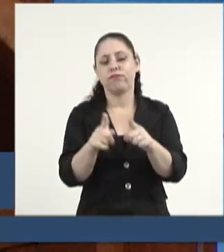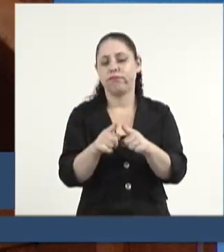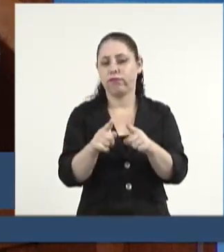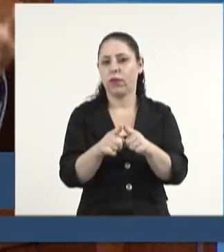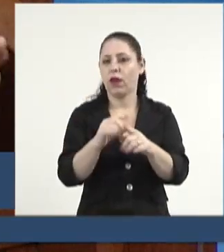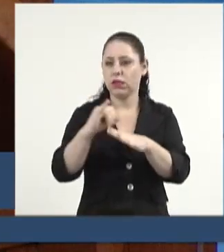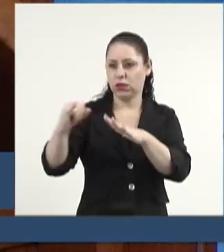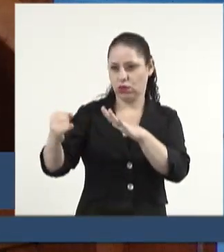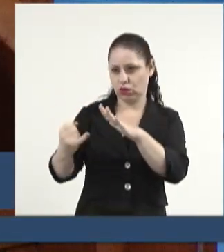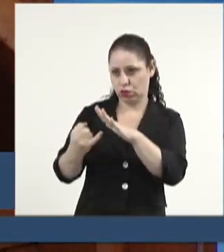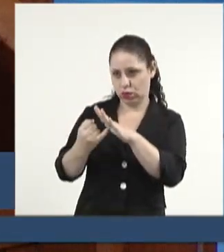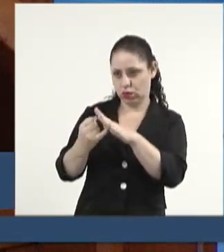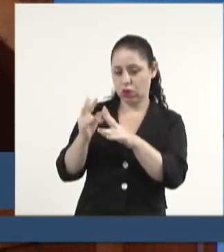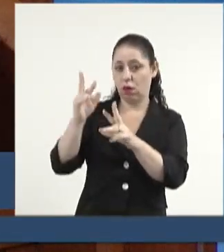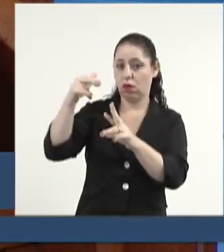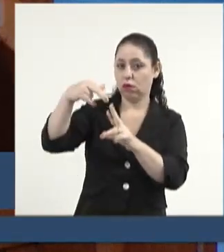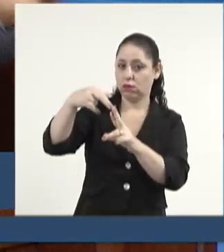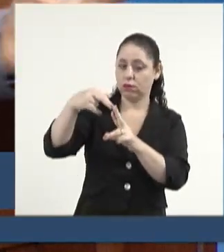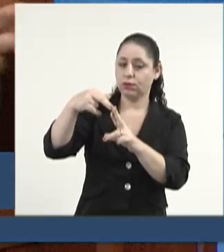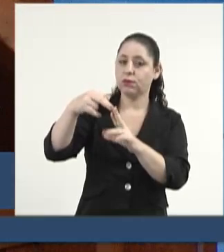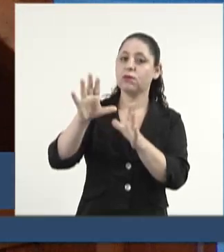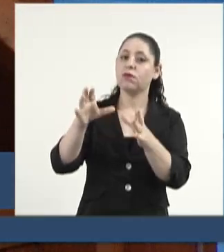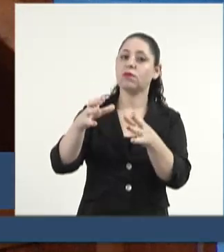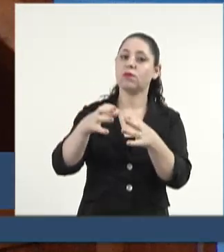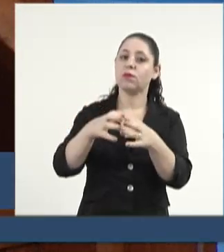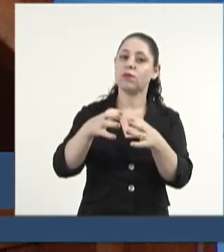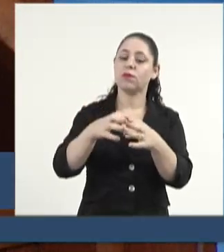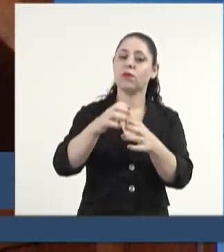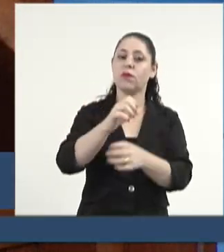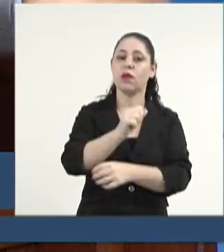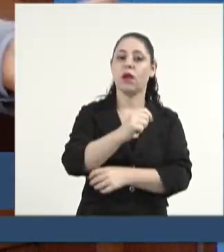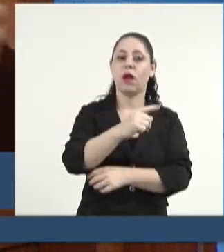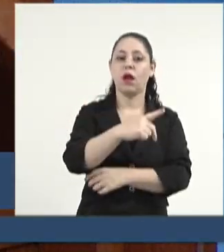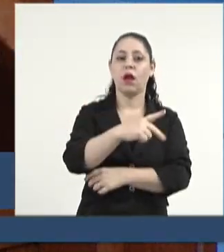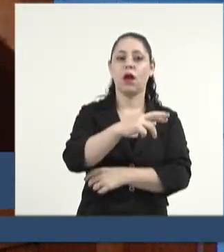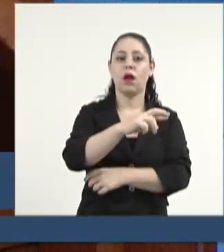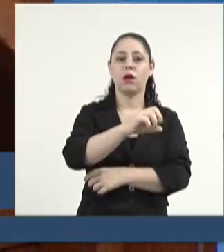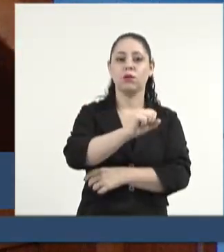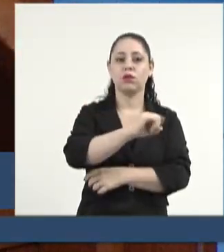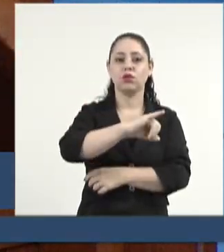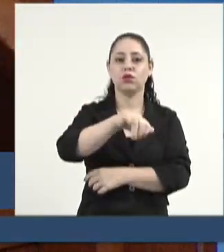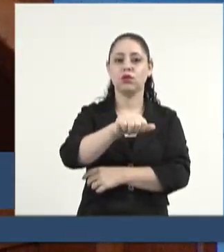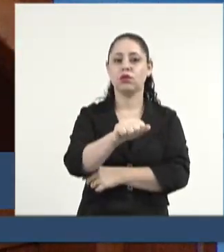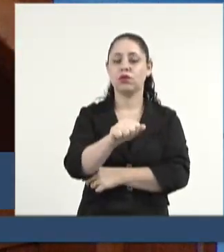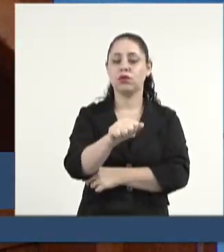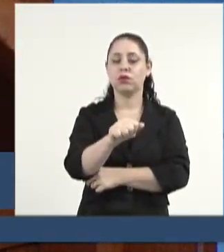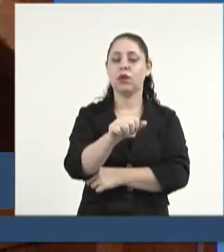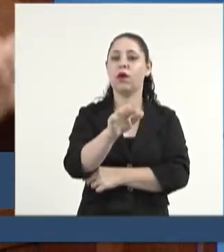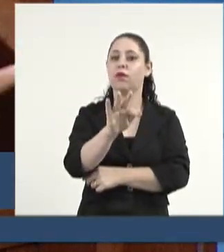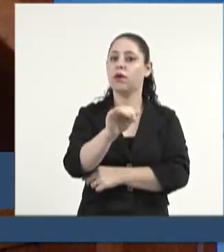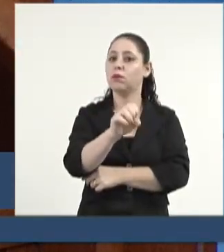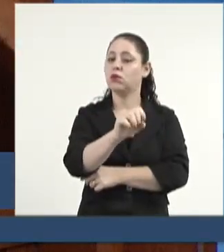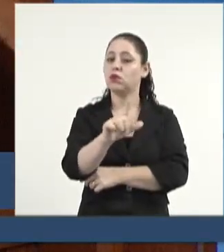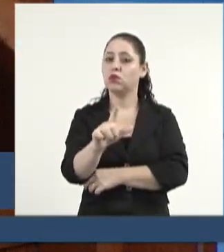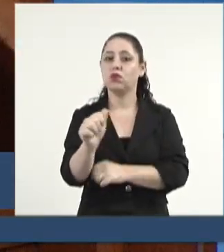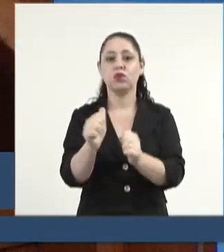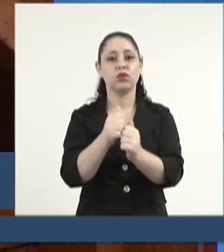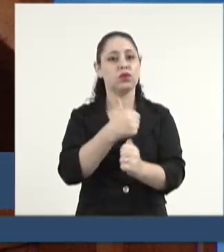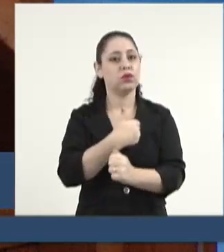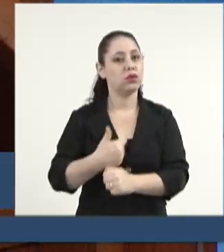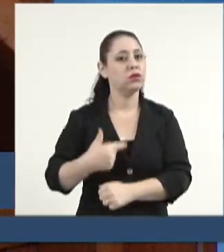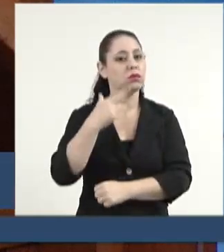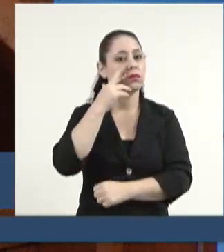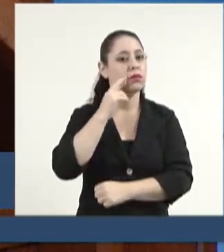as instituições representativas da categoria, a ProSoja e FamaSul, juntamente com o governo do Estado, e aí, vale